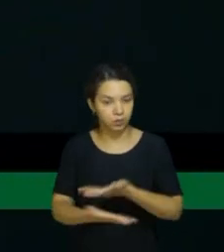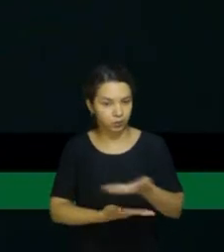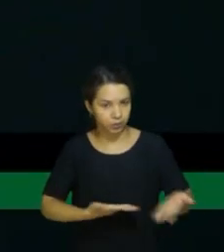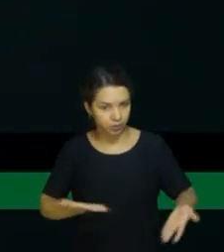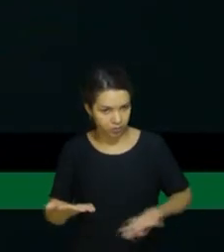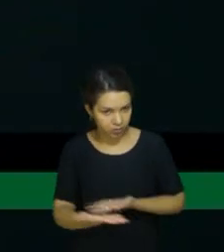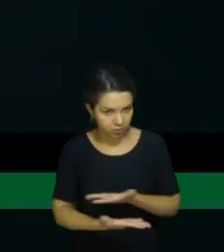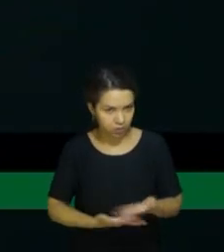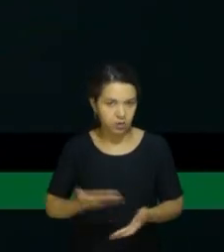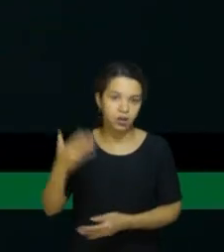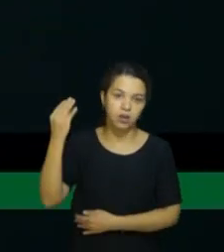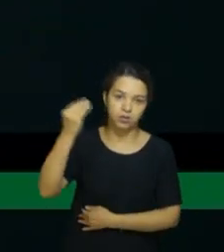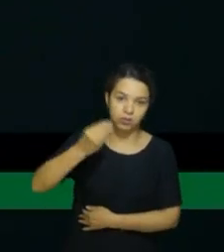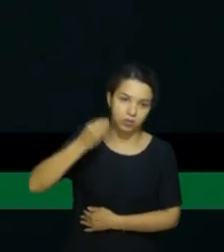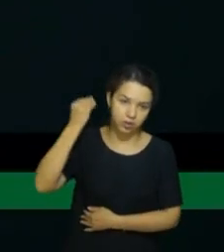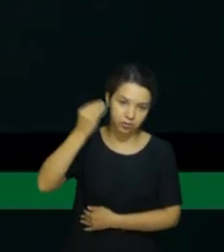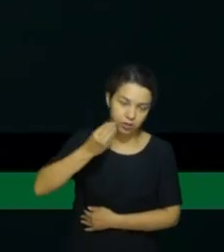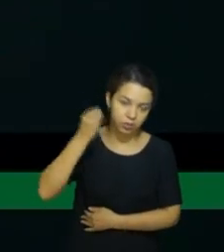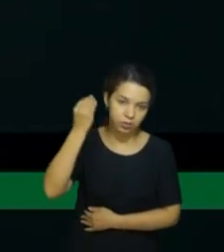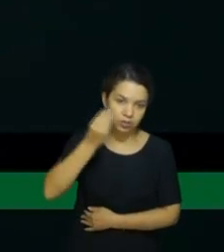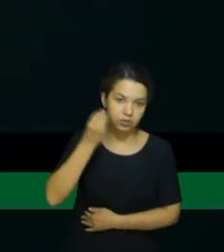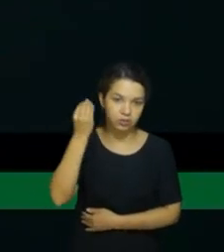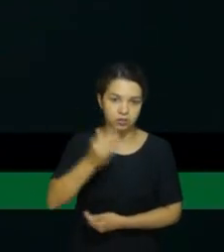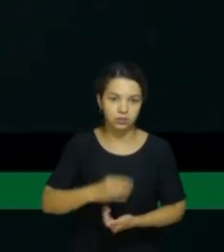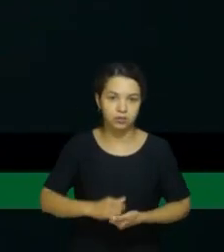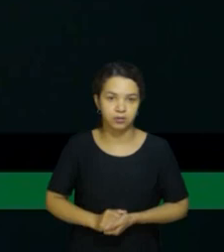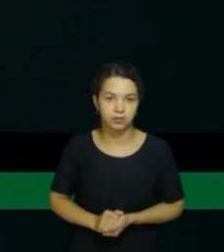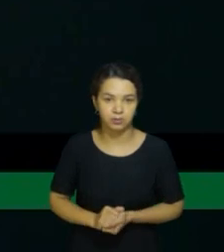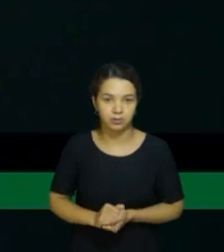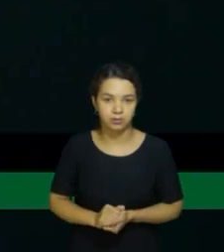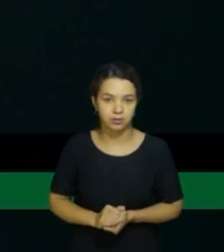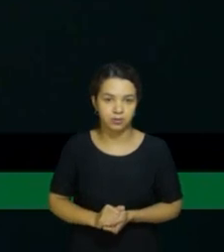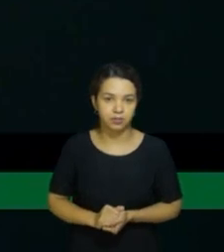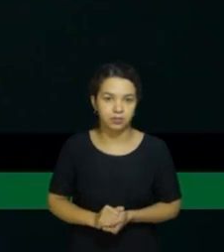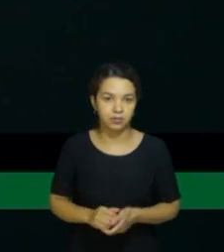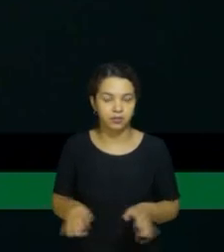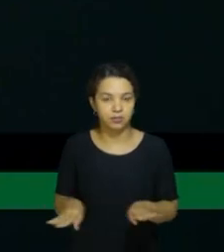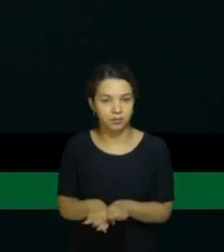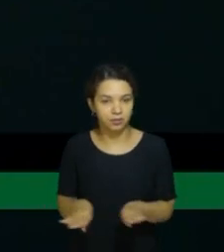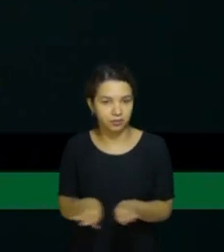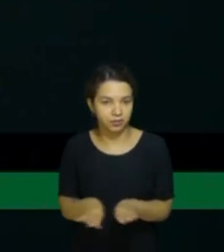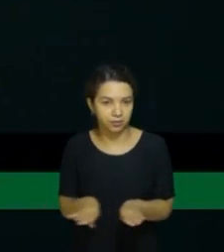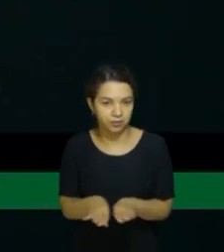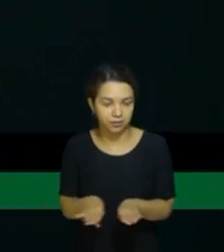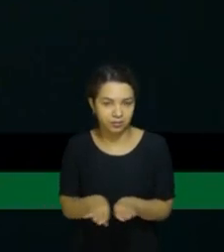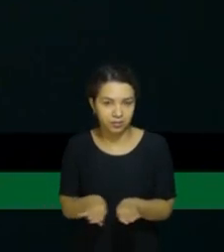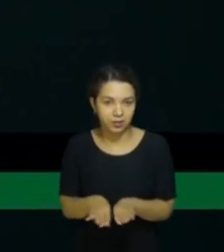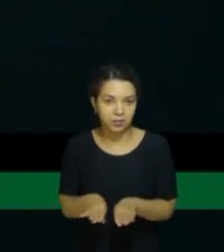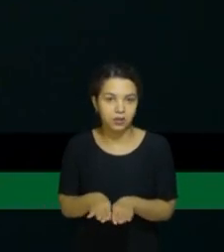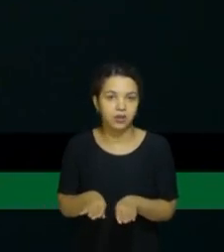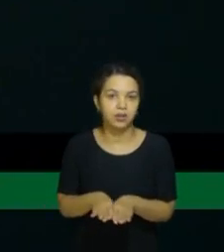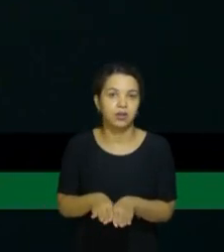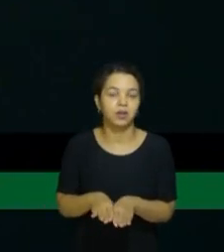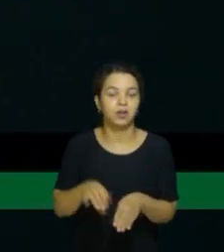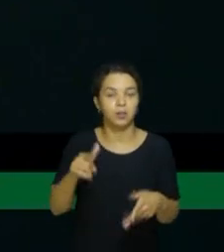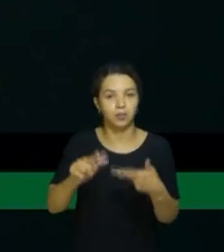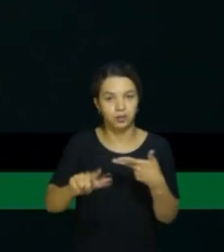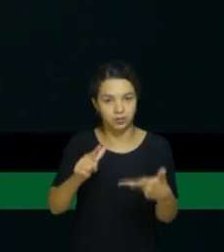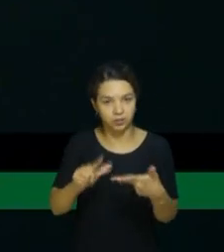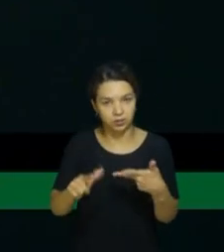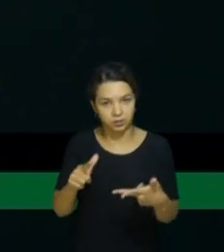muitas experiências e ao mesmo tempo também fazer com que o poder legislativo